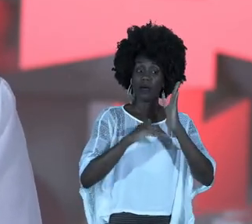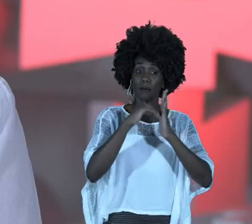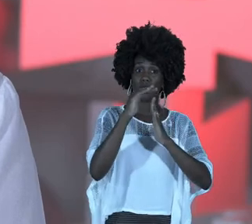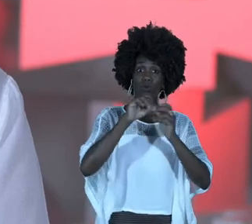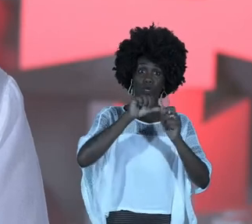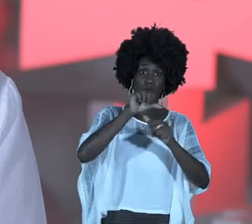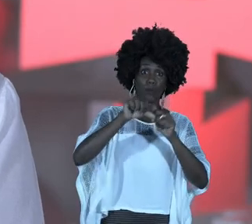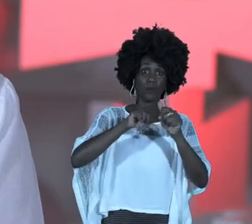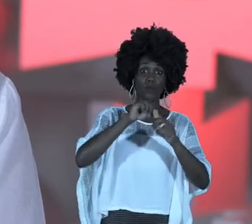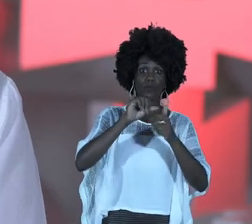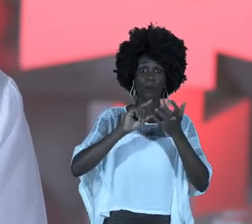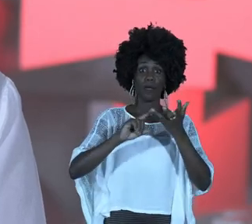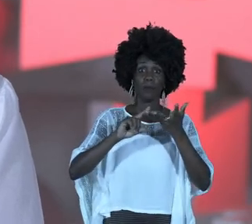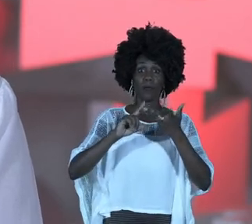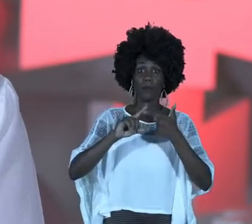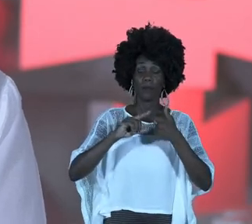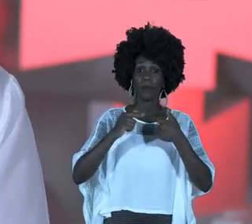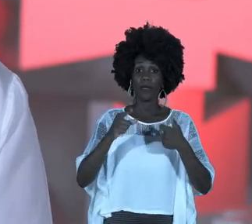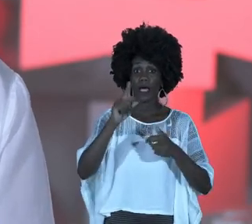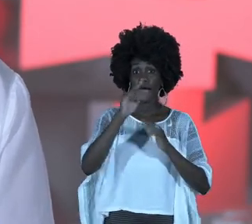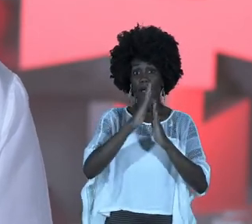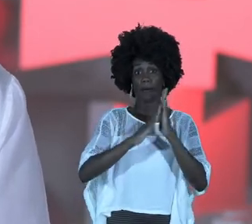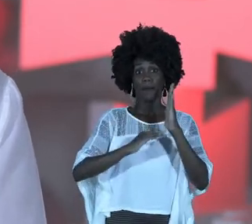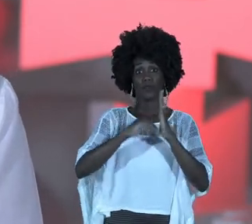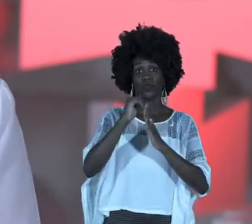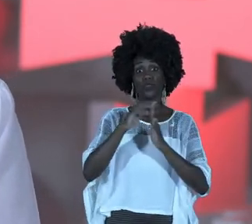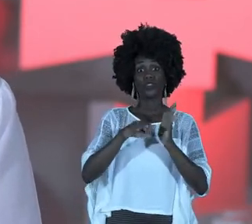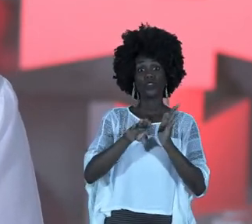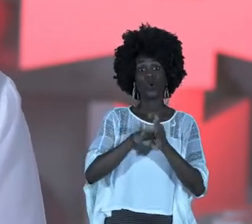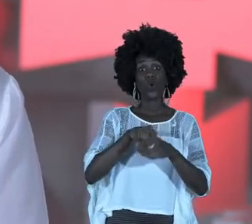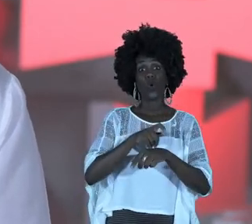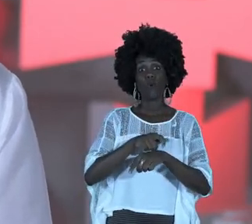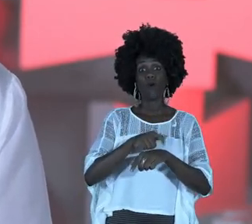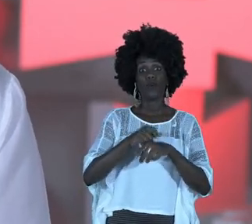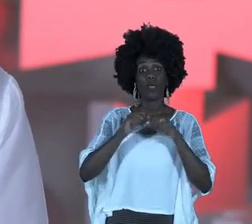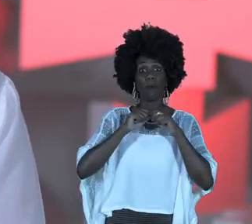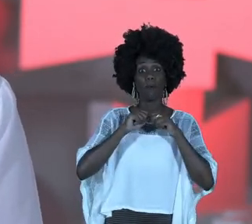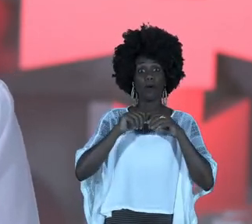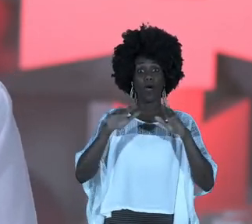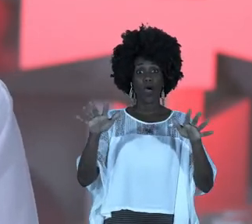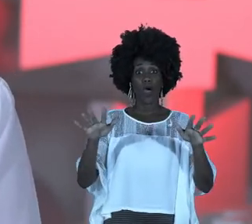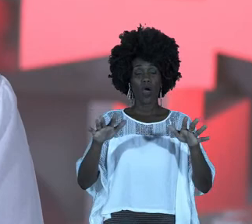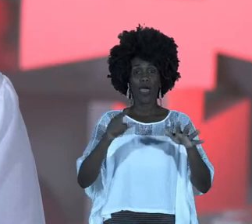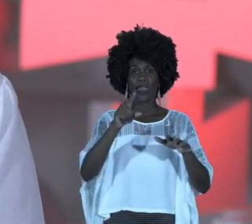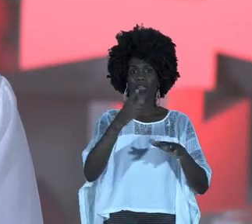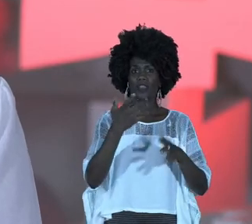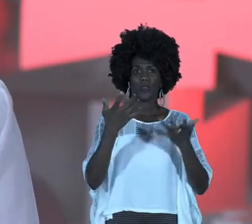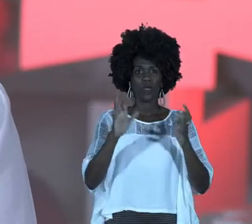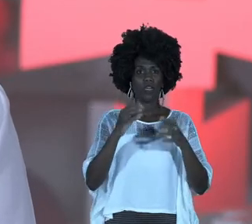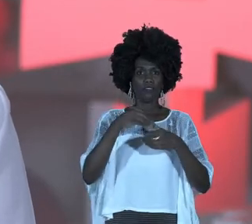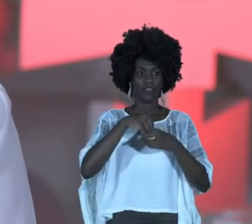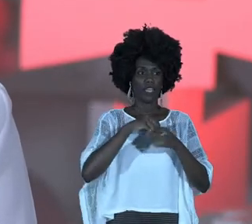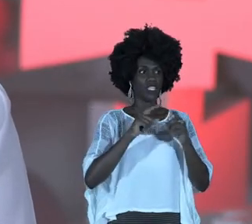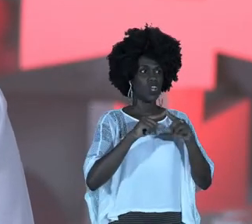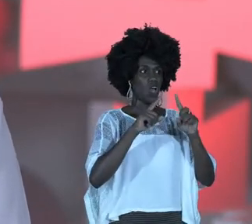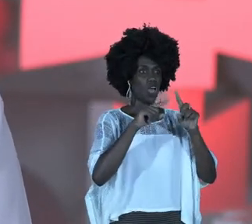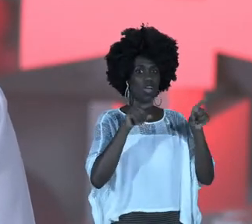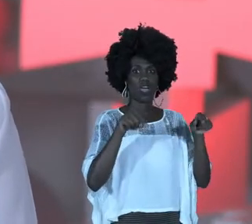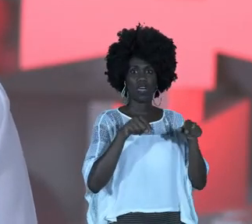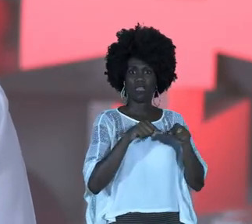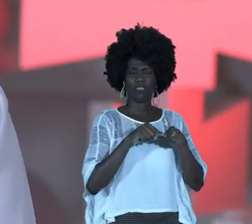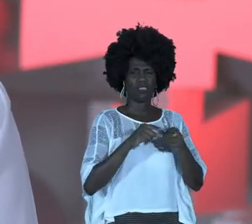série de modificações. E a pintura chega um momento que ela quer se expandir, ela quer sair da tela, ela quer sair da